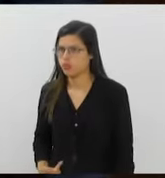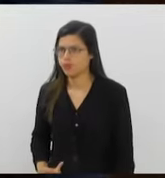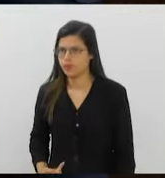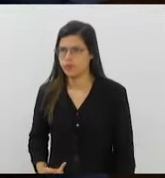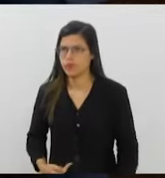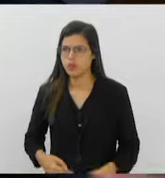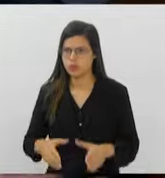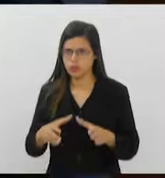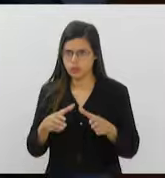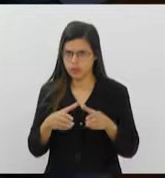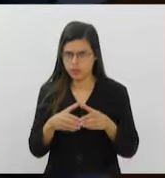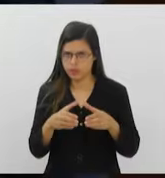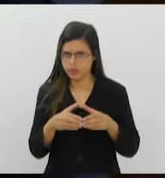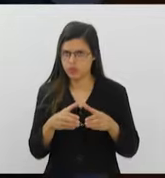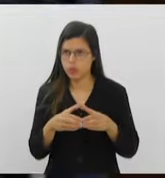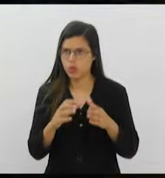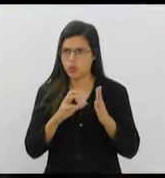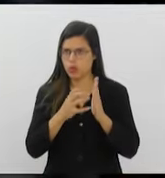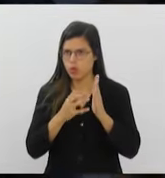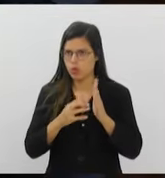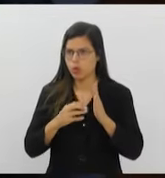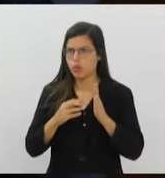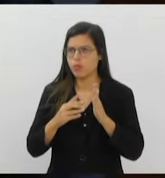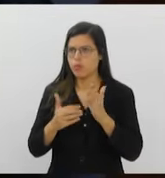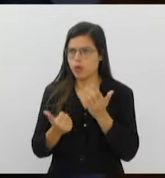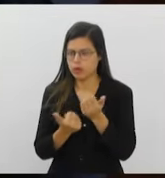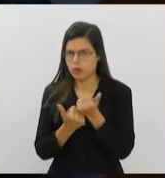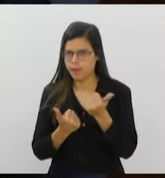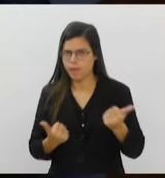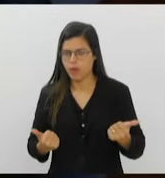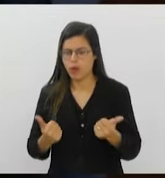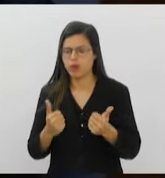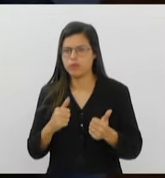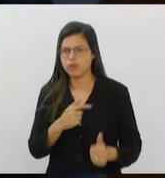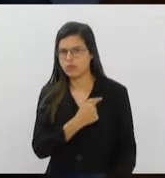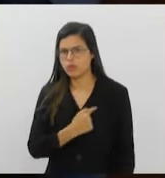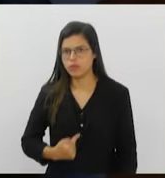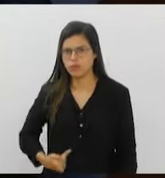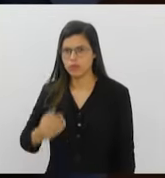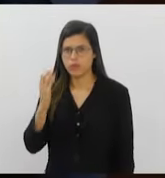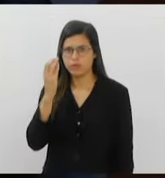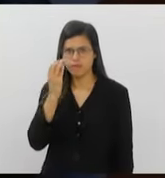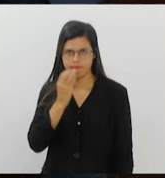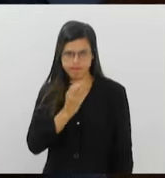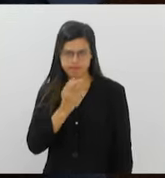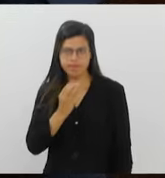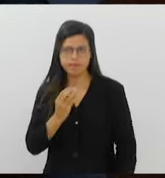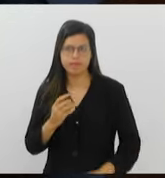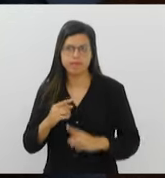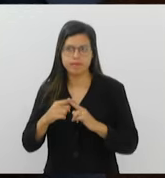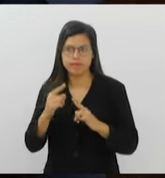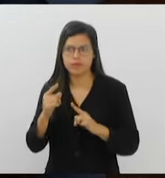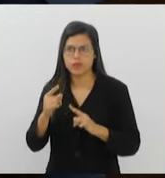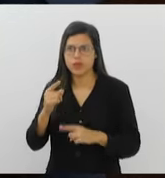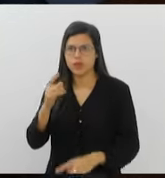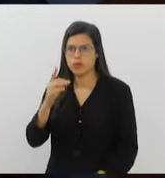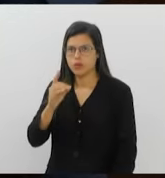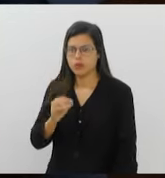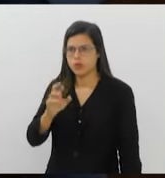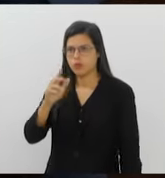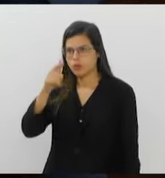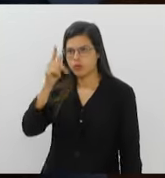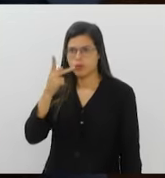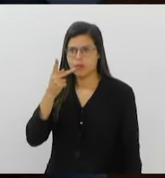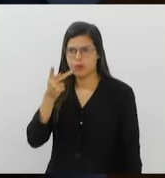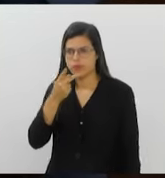sou da base aliada do nosso governador Cláudio Castro, mas, como diz muitas das vezes o doutor Luiz Paulo,